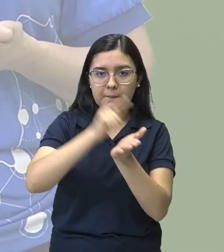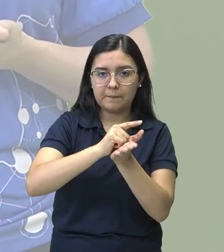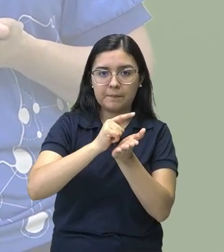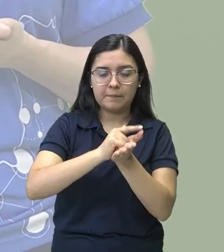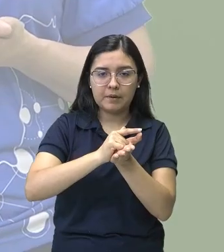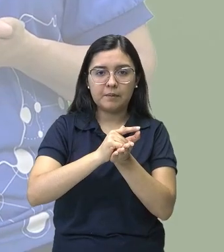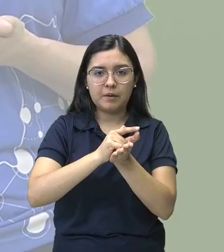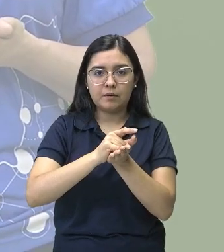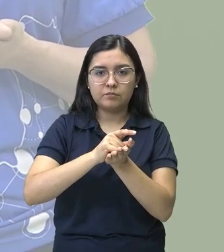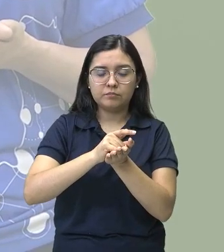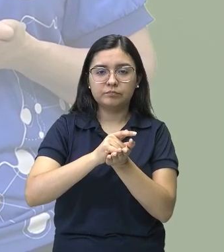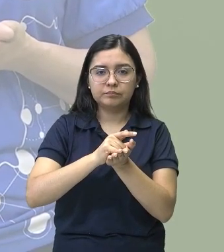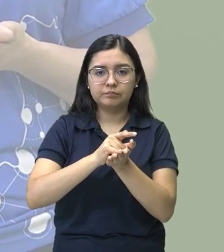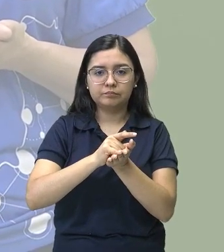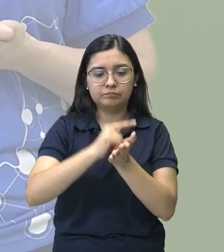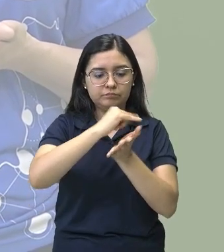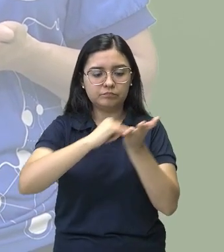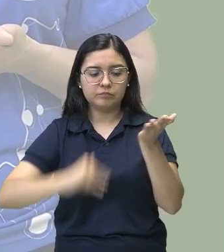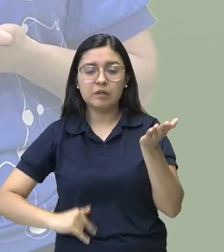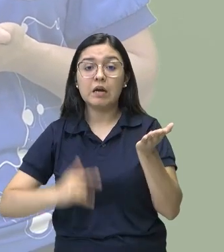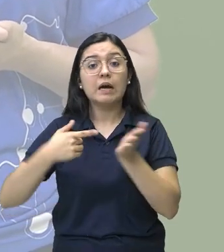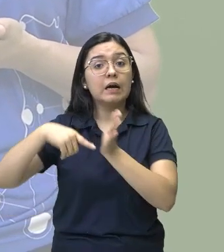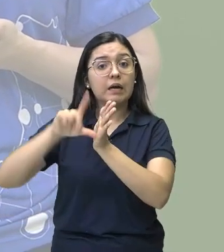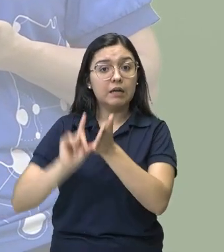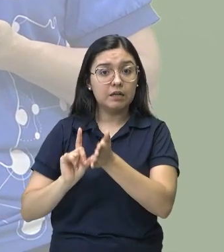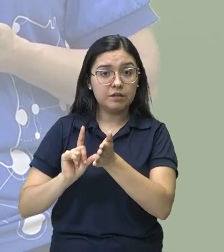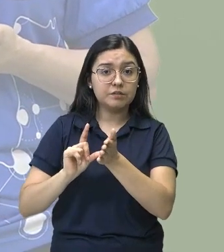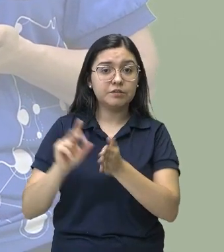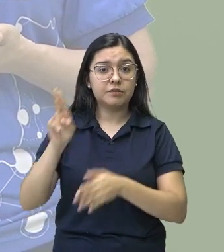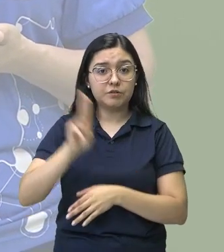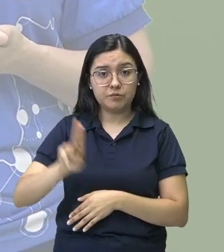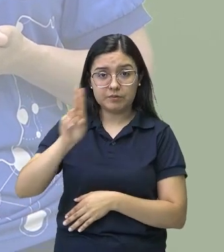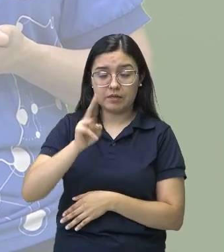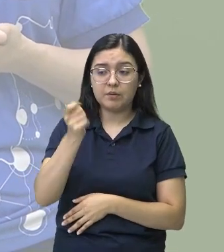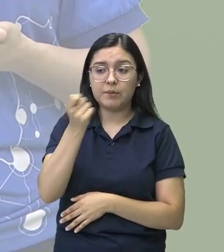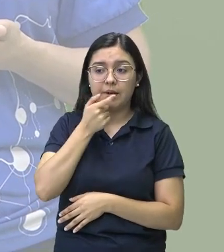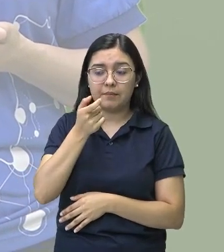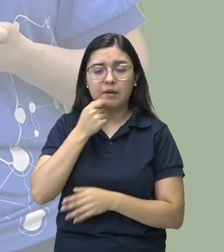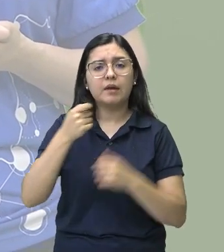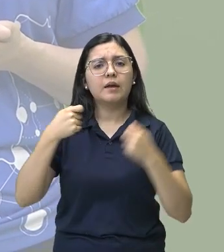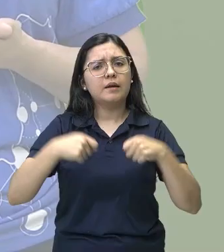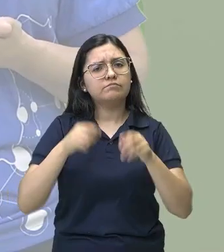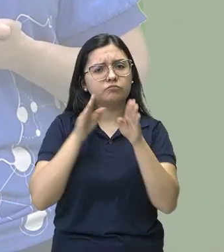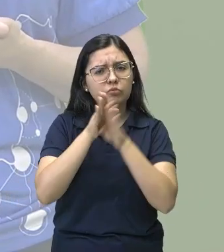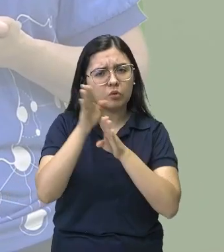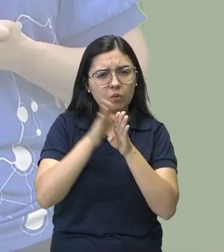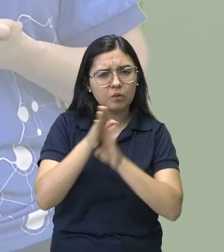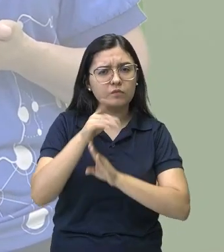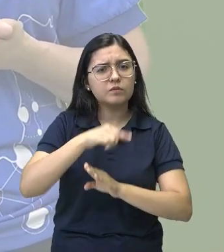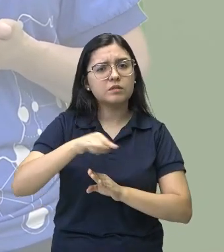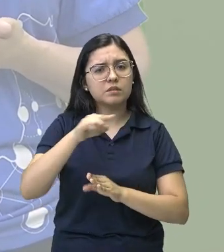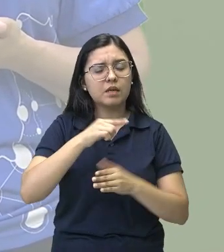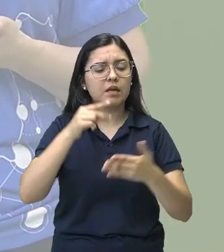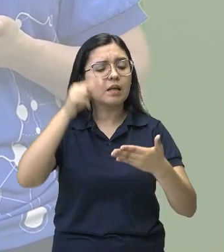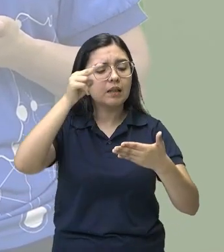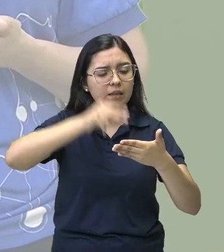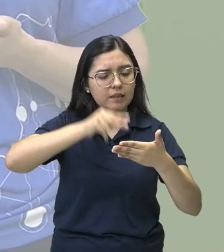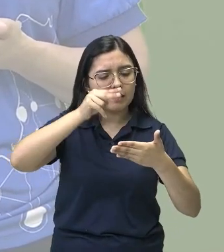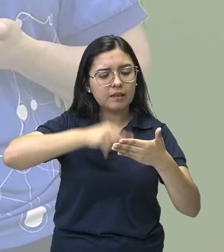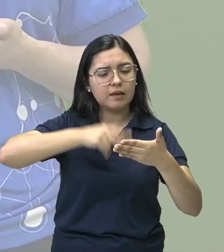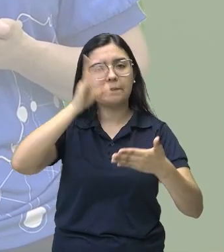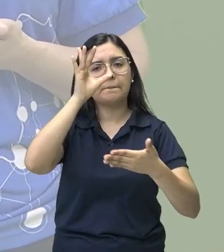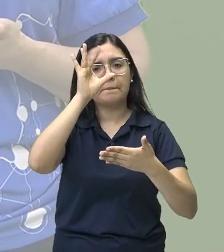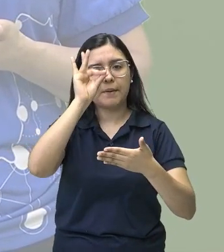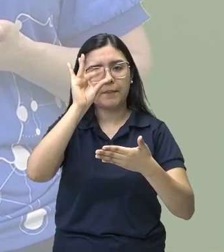Antes de qualquer uso, ou até sob prescrição médica, é aconselhável que você faça o uso da leitura da